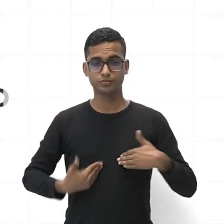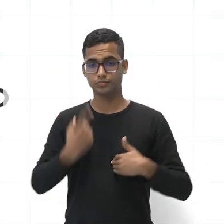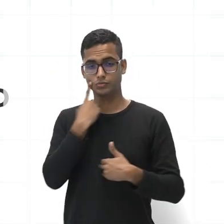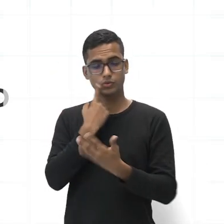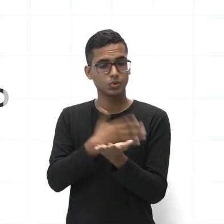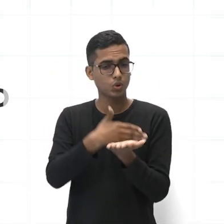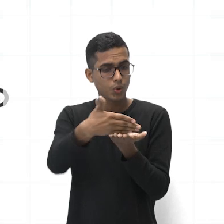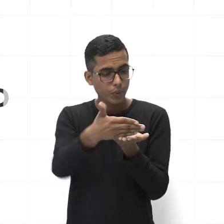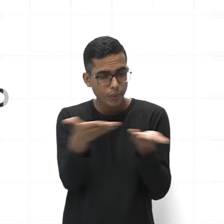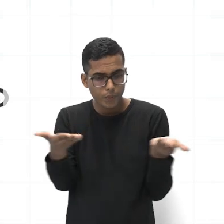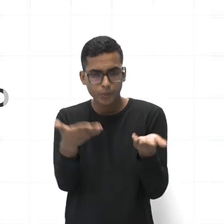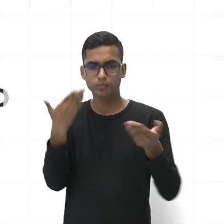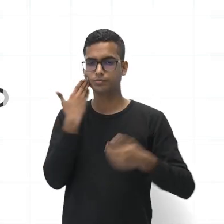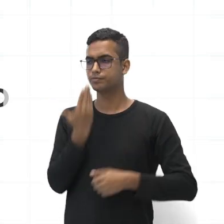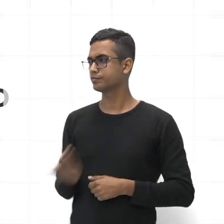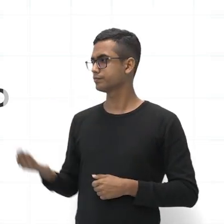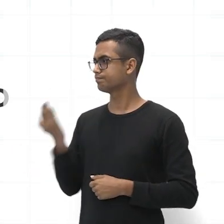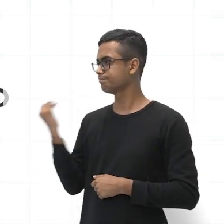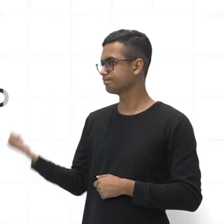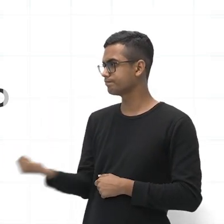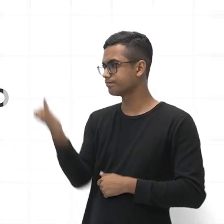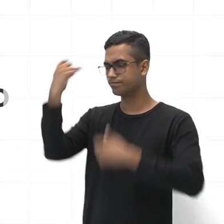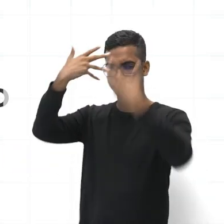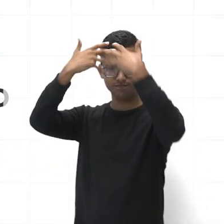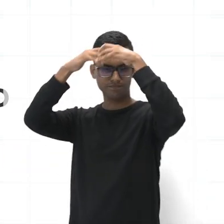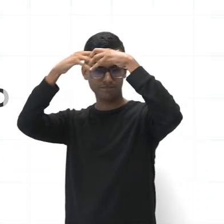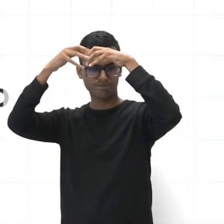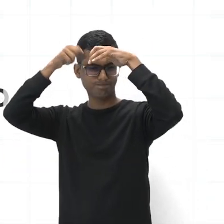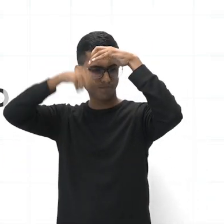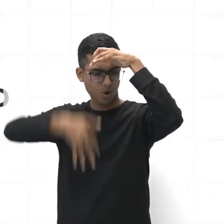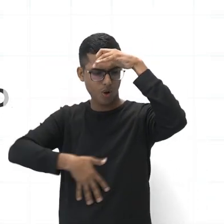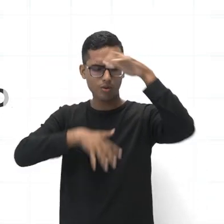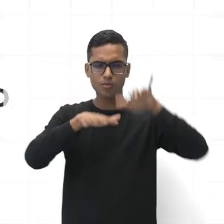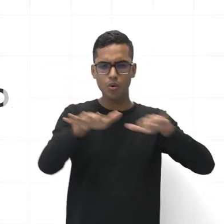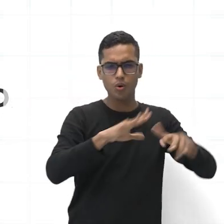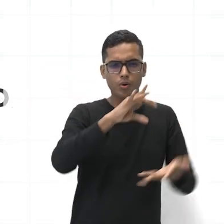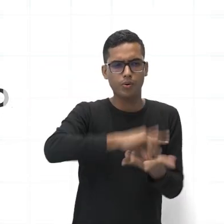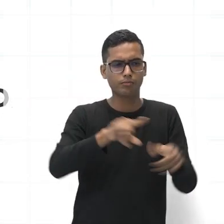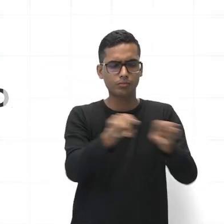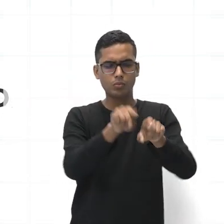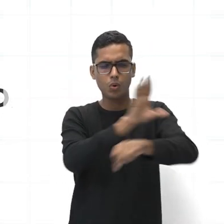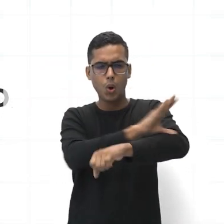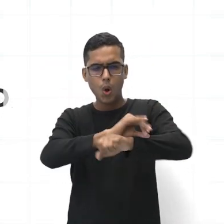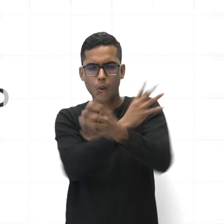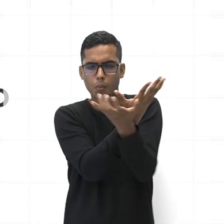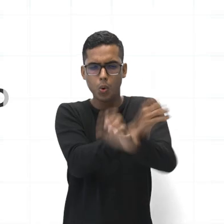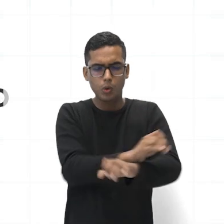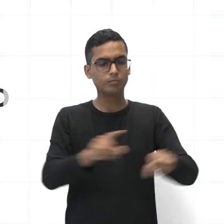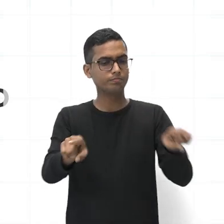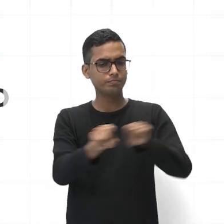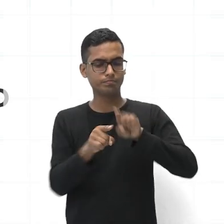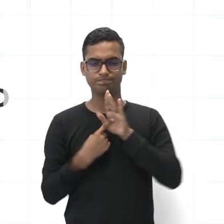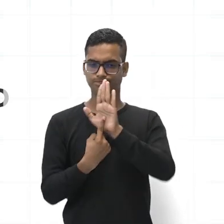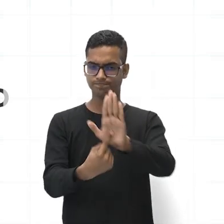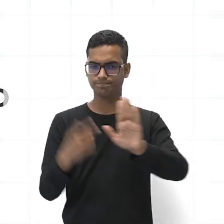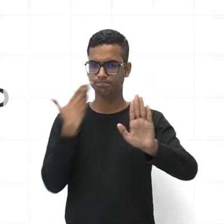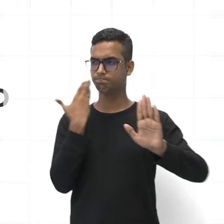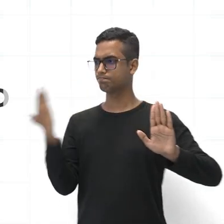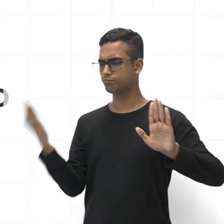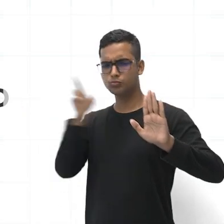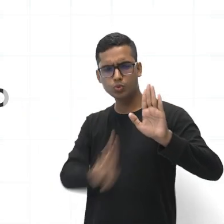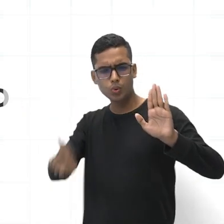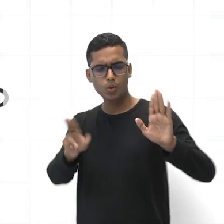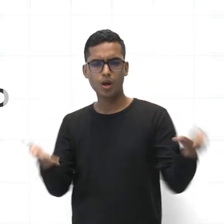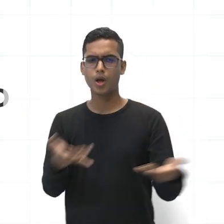bem importante, não menos do que as demais que serão apresentadas, mas